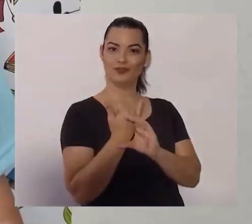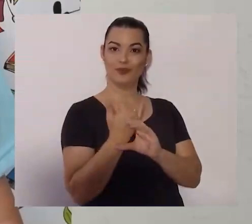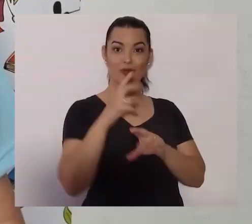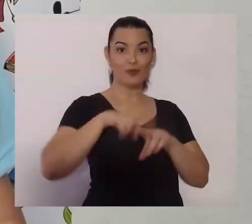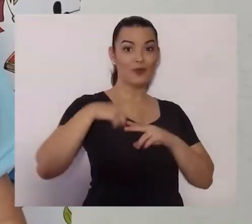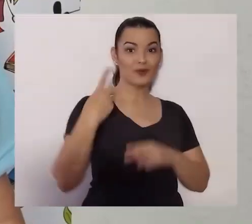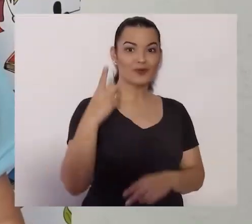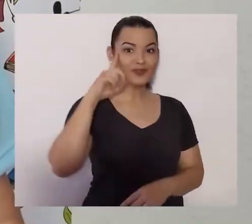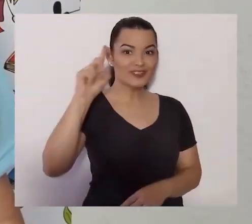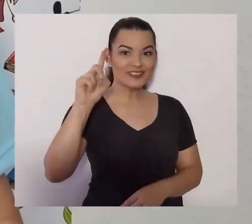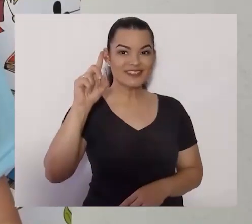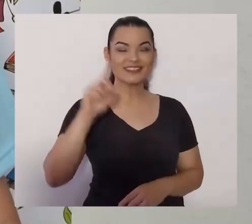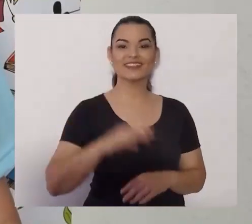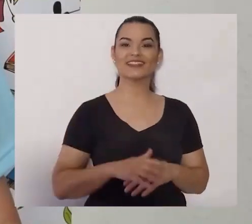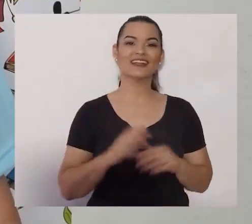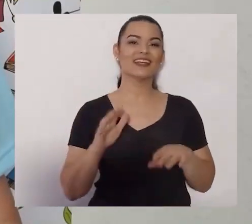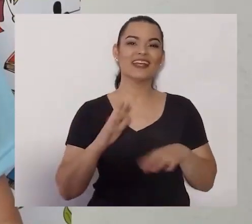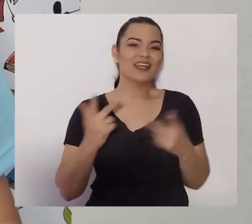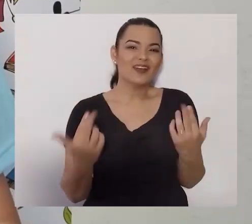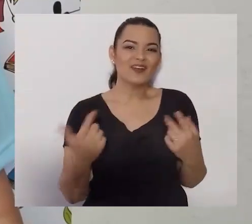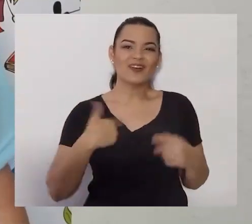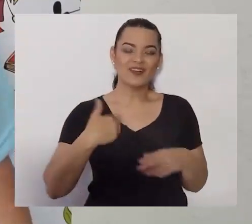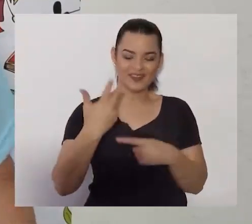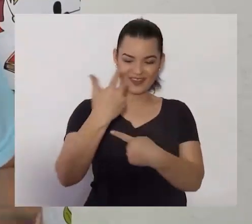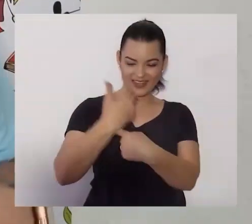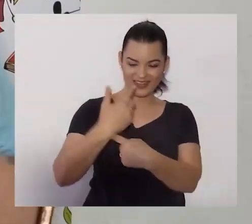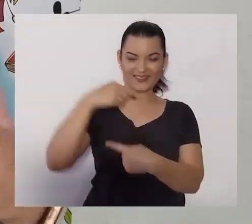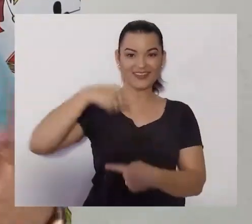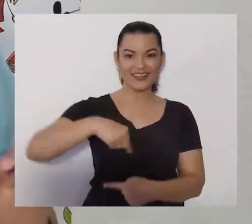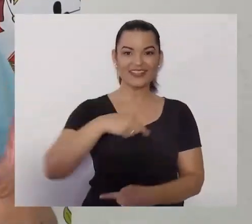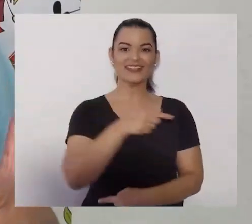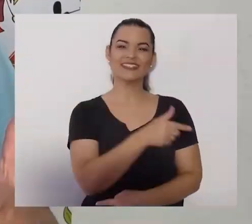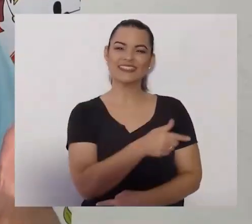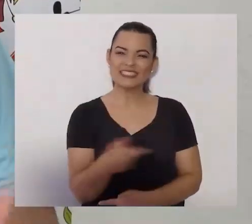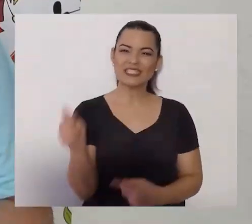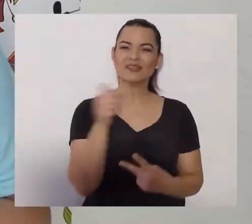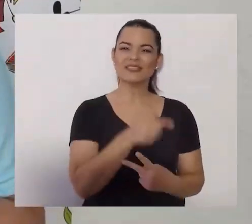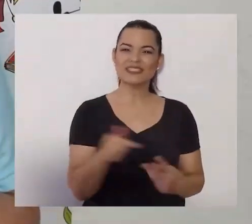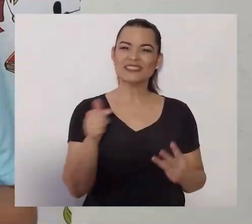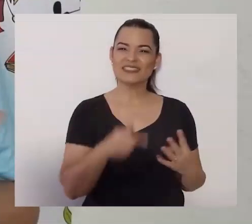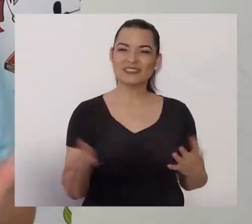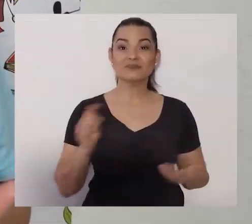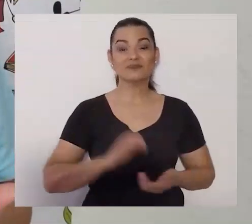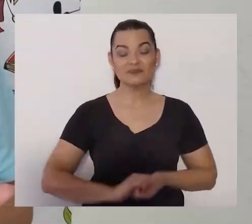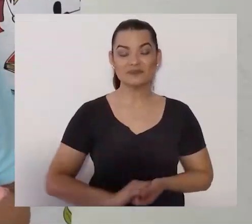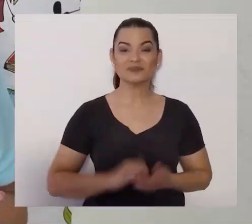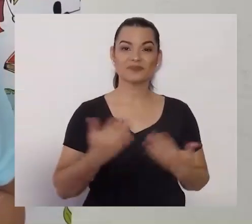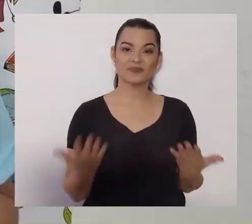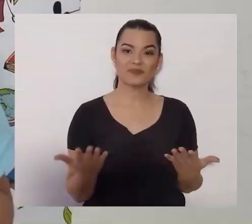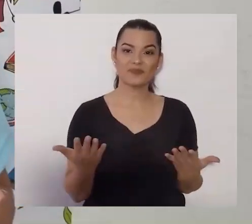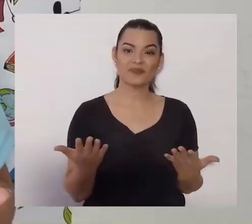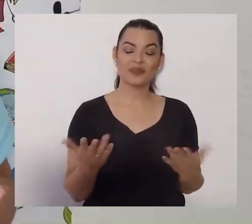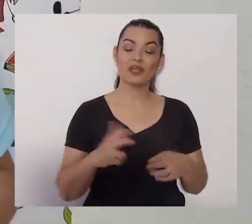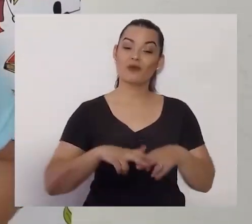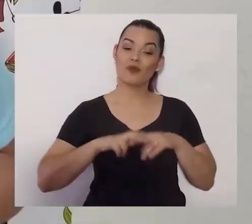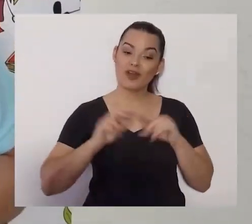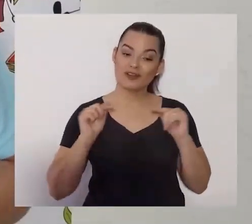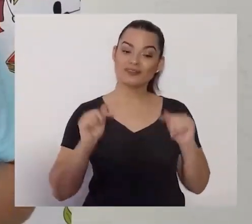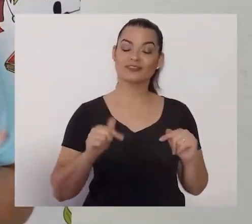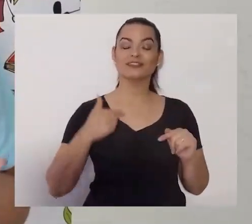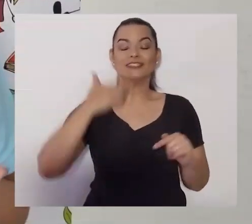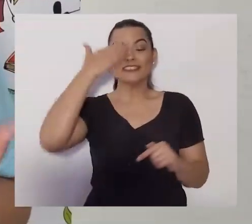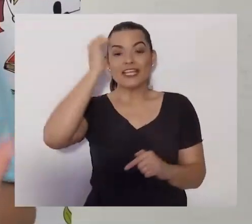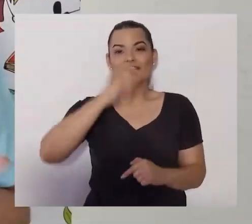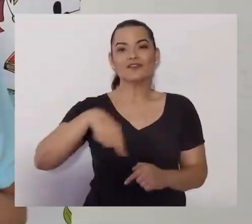programas toda a semana. Então, para isso, Eu sei que vocês estavam ansiosos,